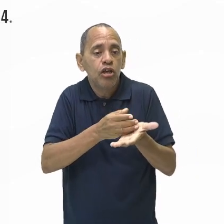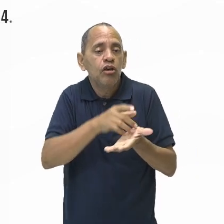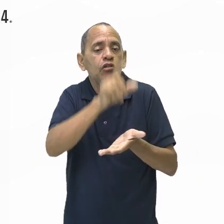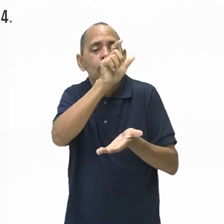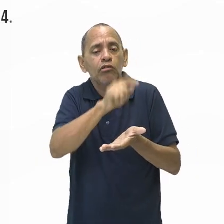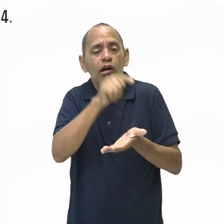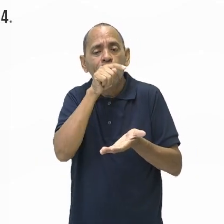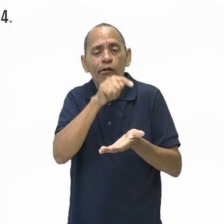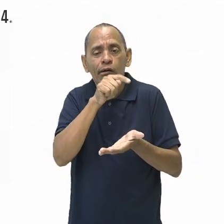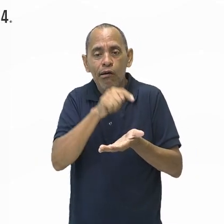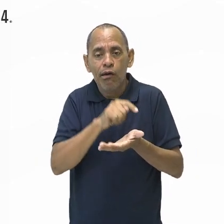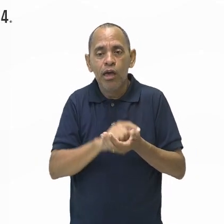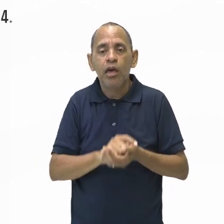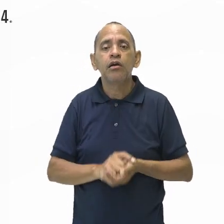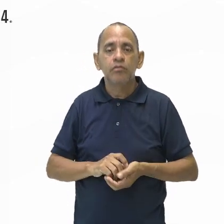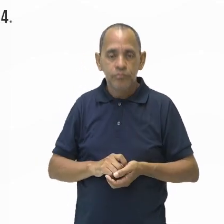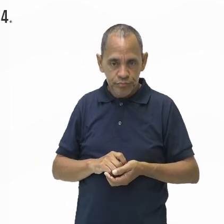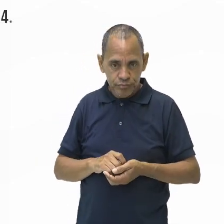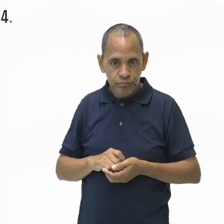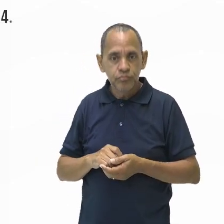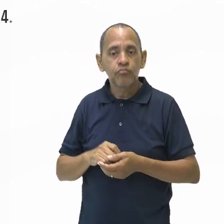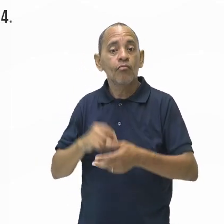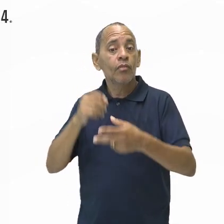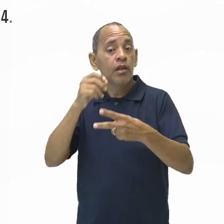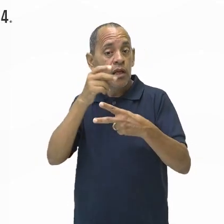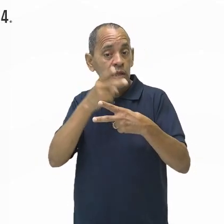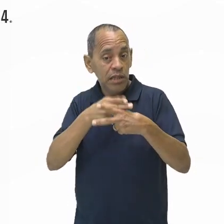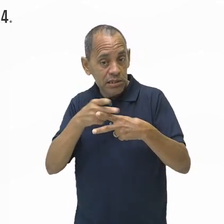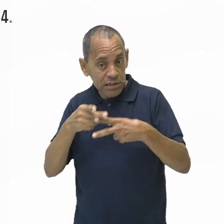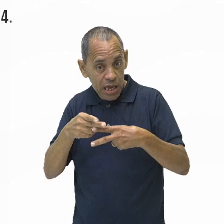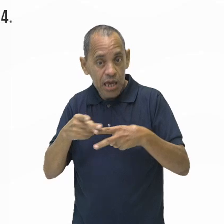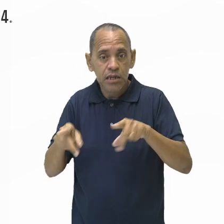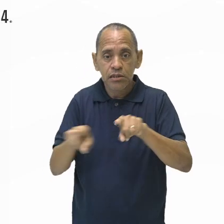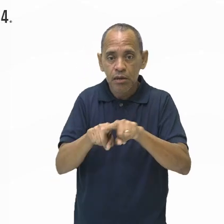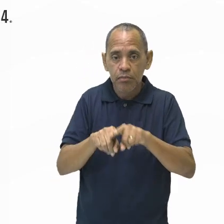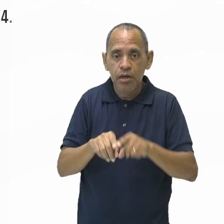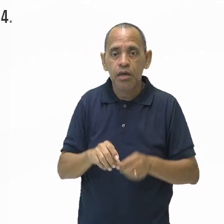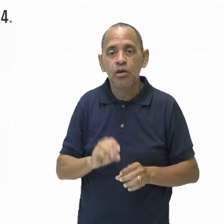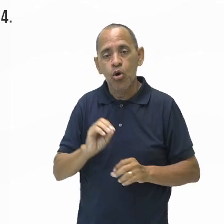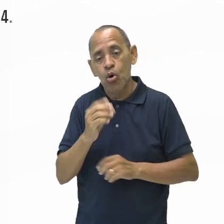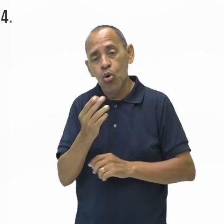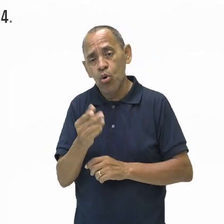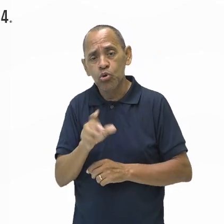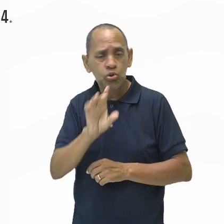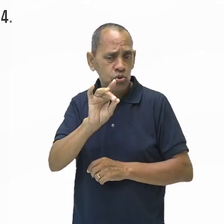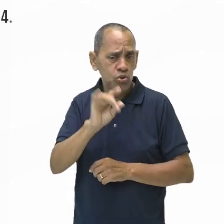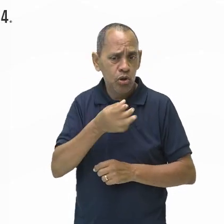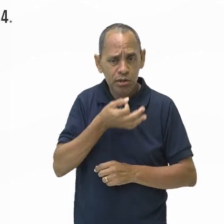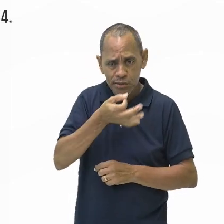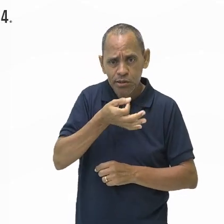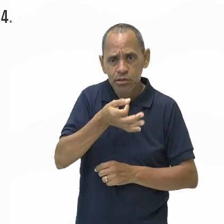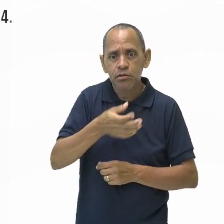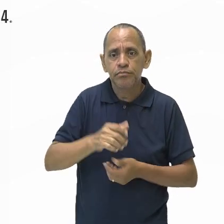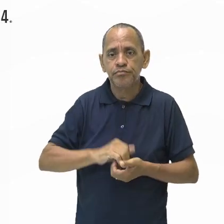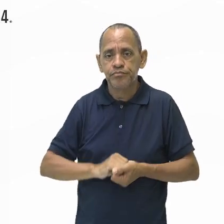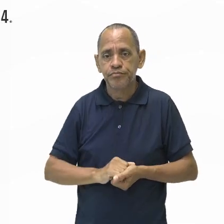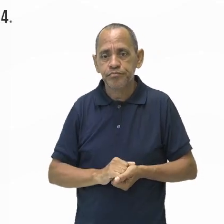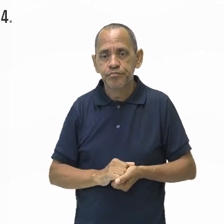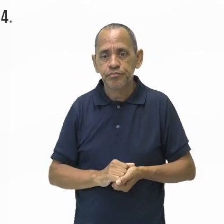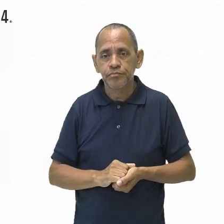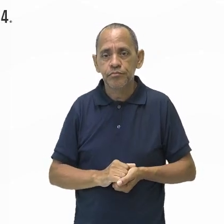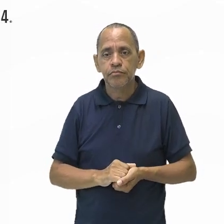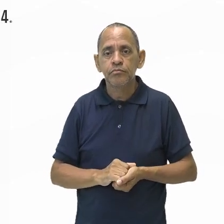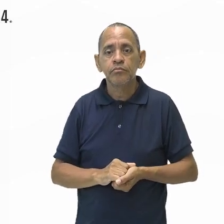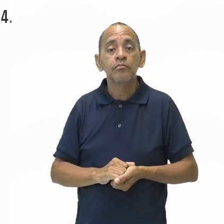tal, tá bom? Então, a resenha crítica, ela pode vir resenha crítica, ou somente resenha, ou somente crítica, tá bom? Então, tem que